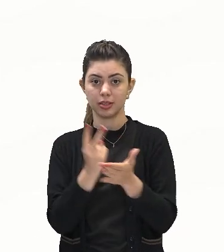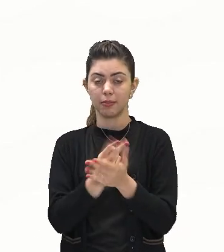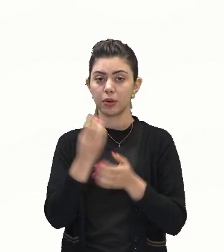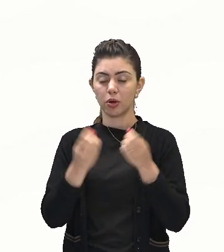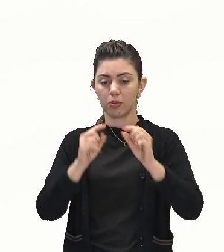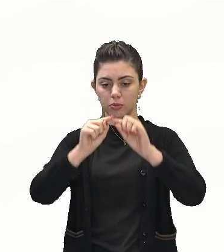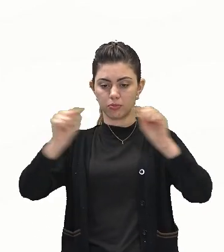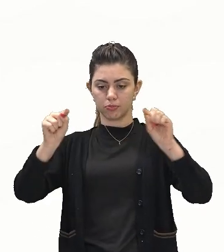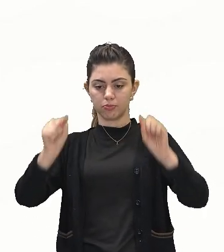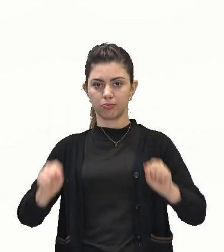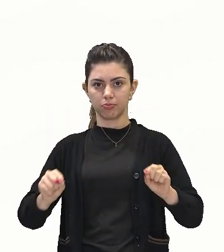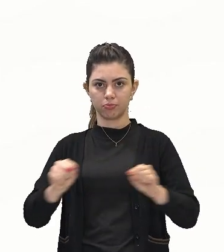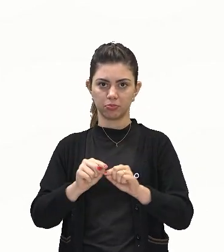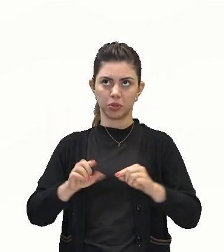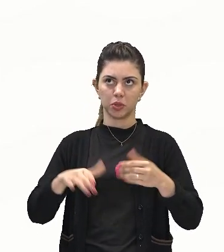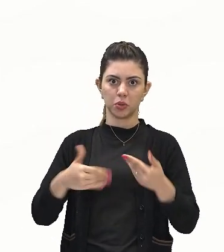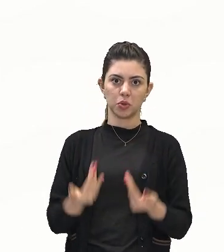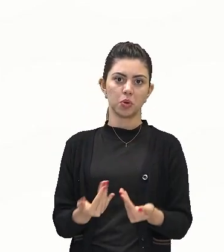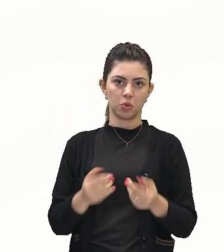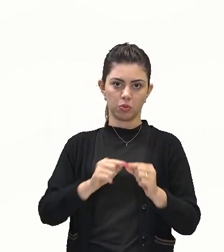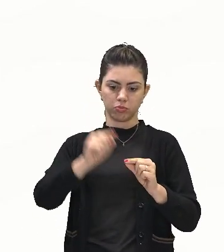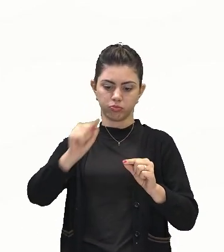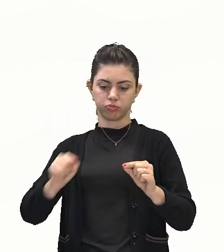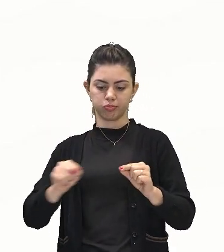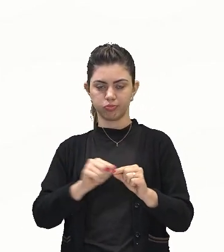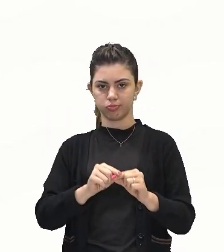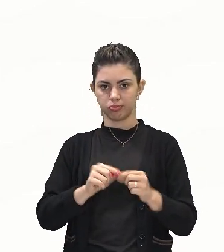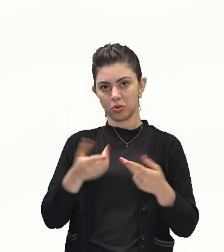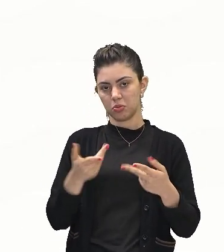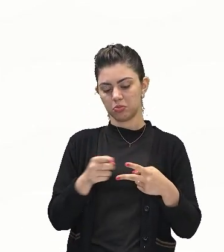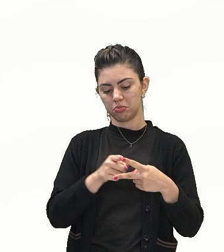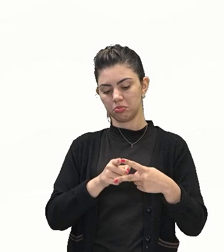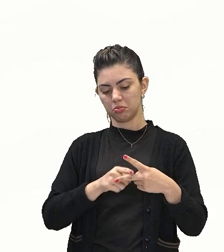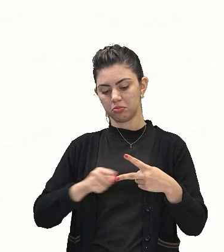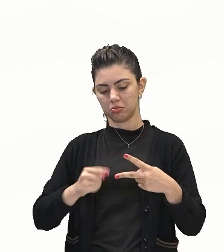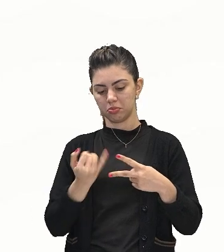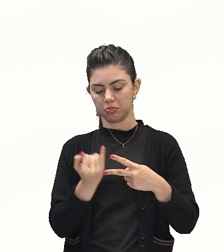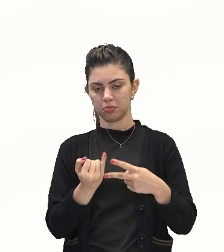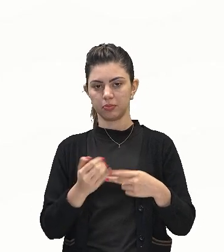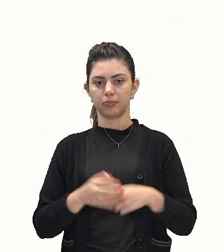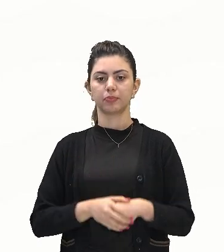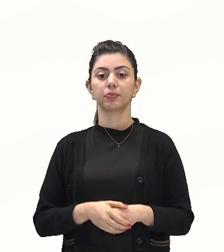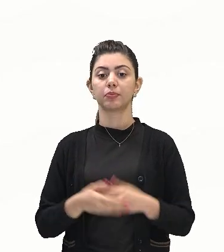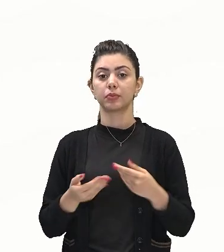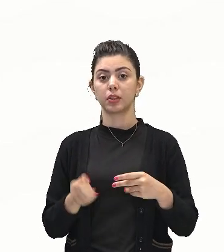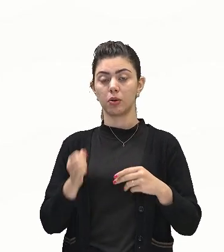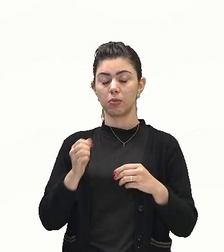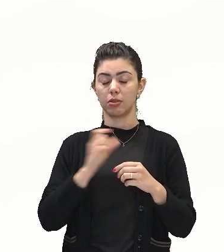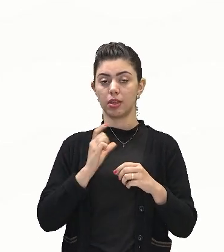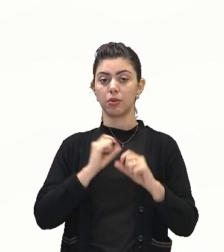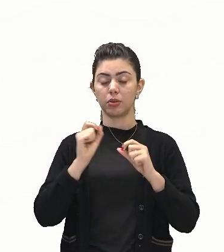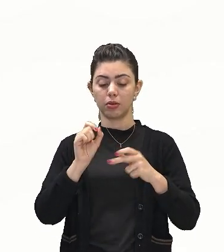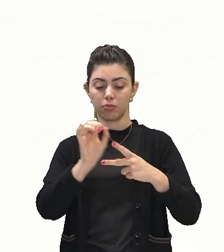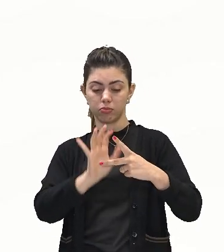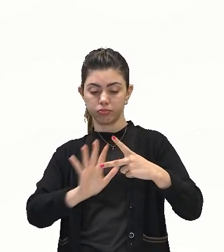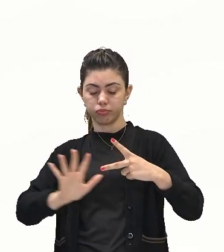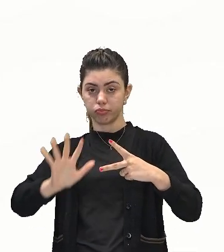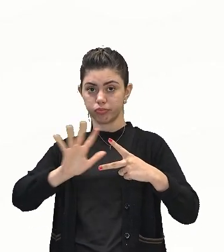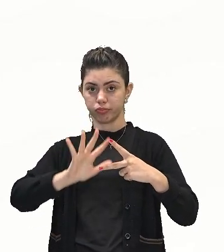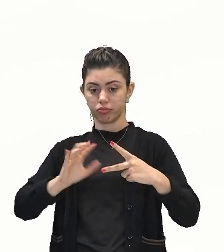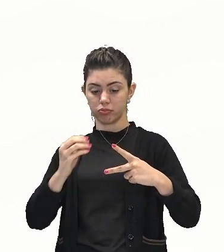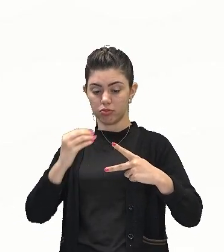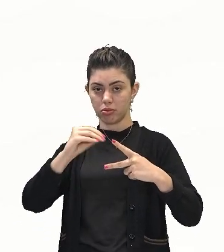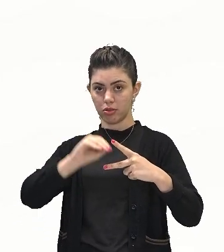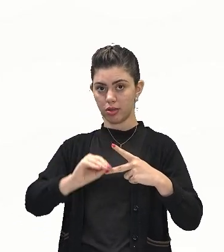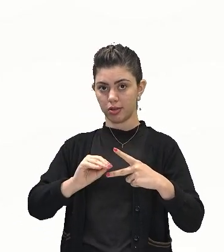de reta. Tá bom? E a região interna. O que significa